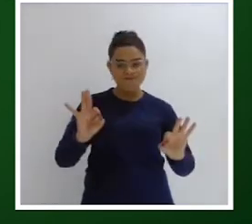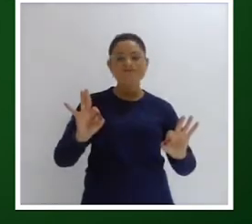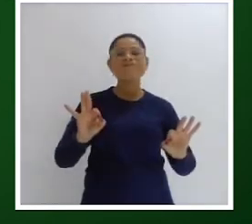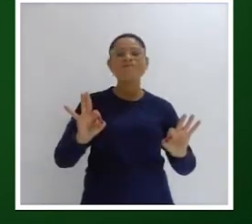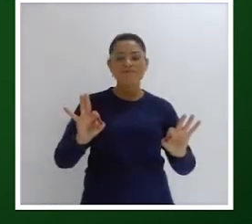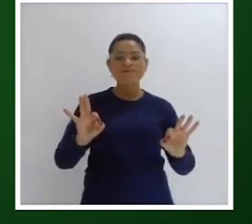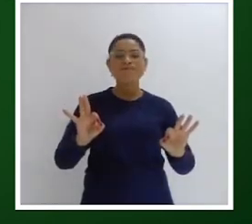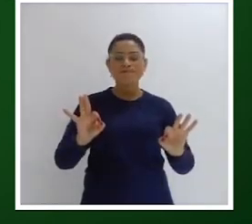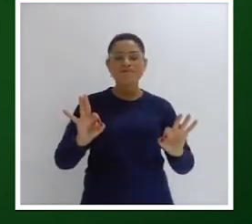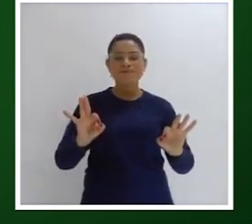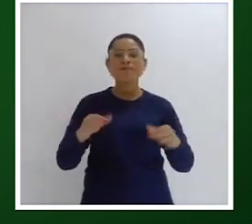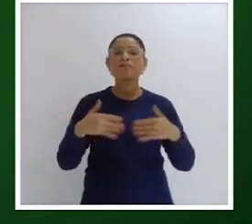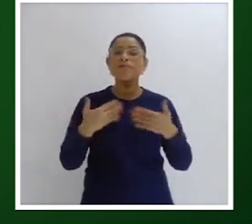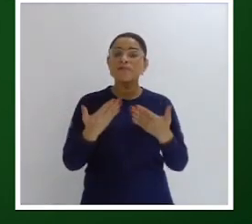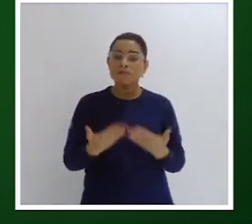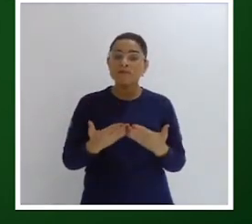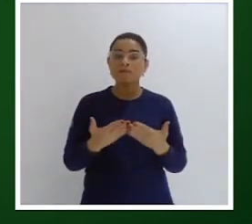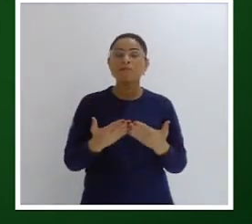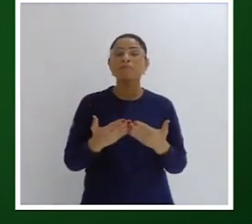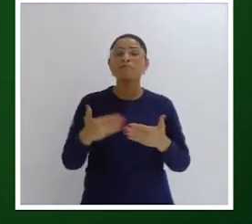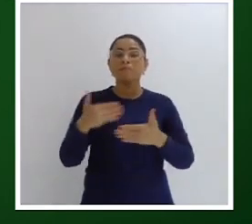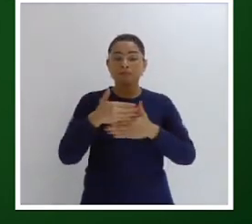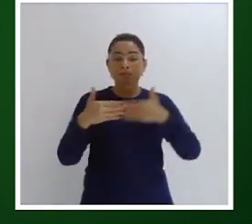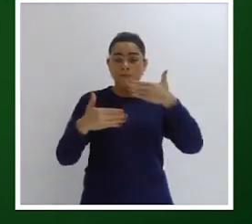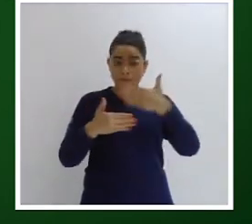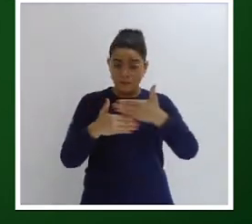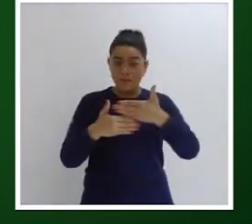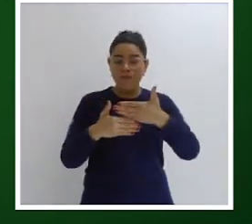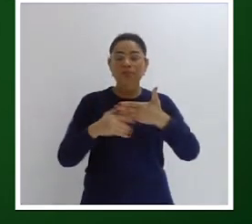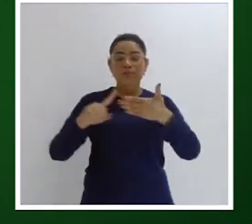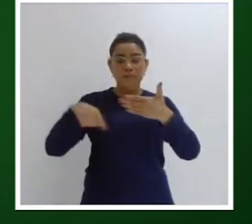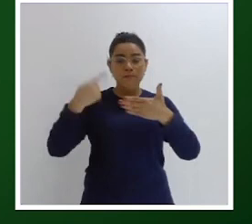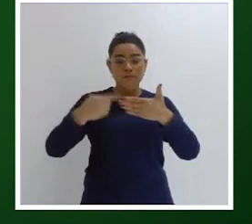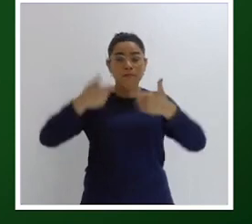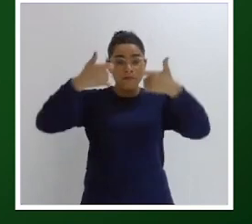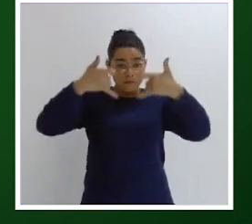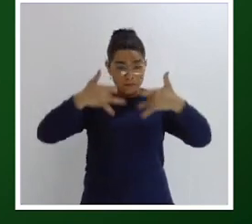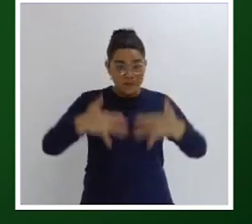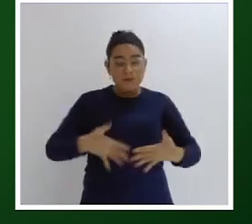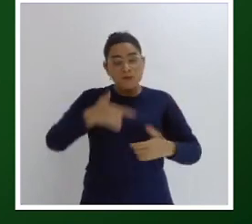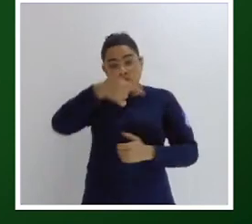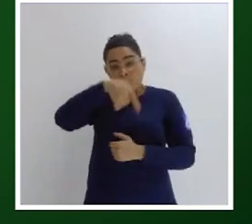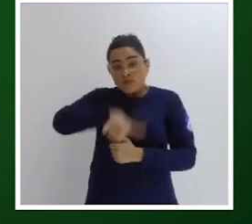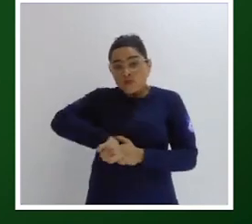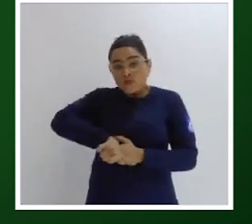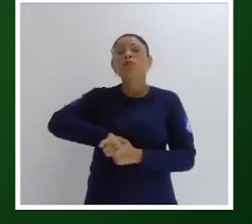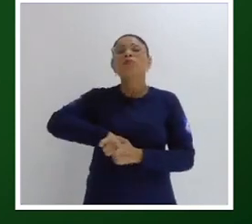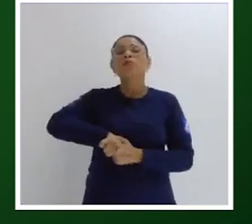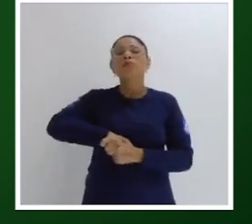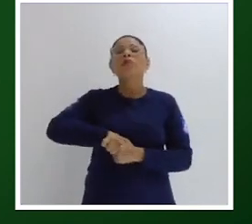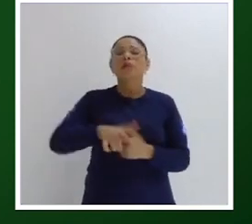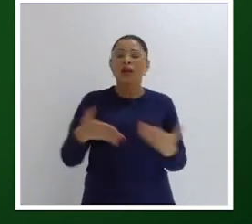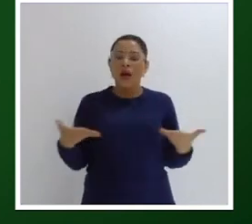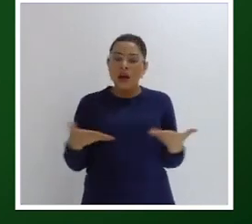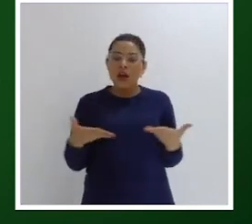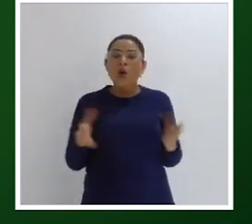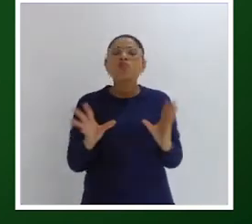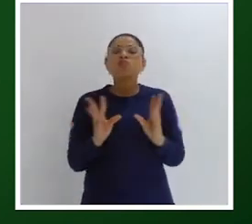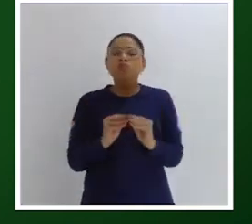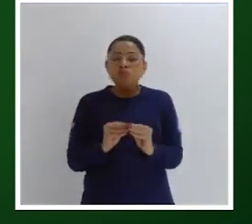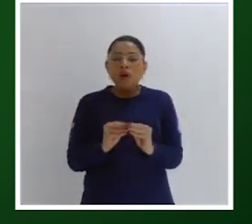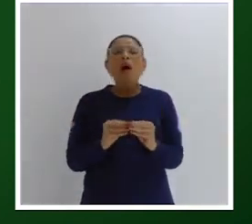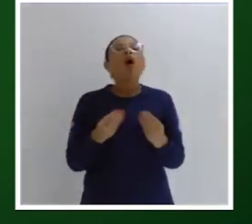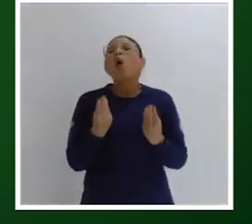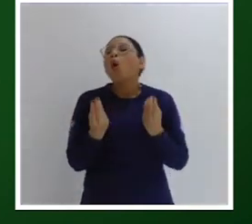na lâmina seguinte a gente fala novamente fecha com isso quais são